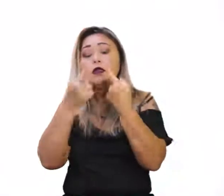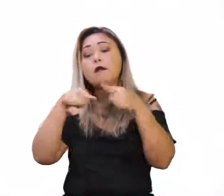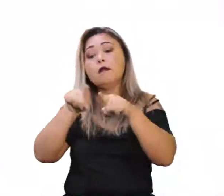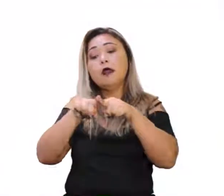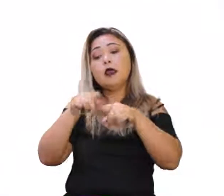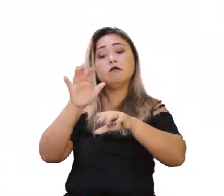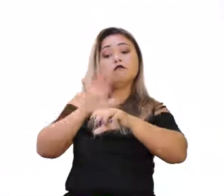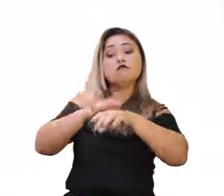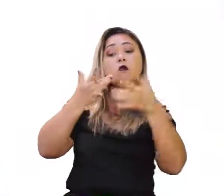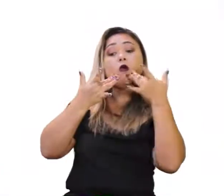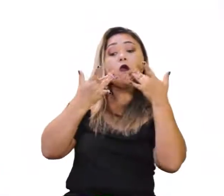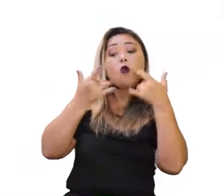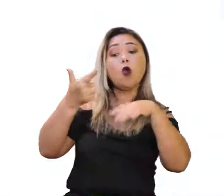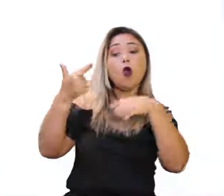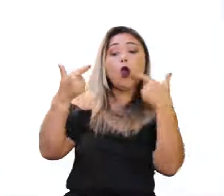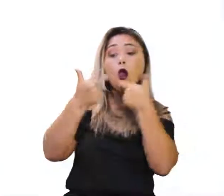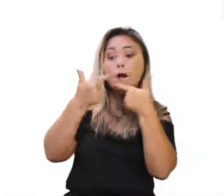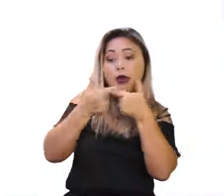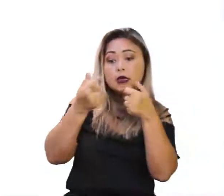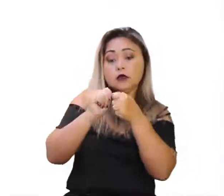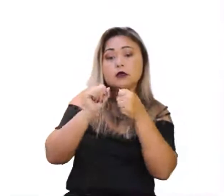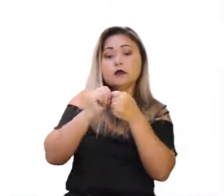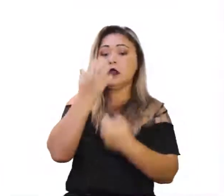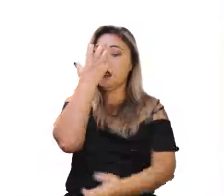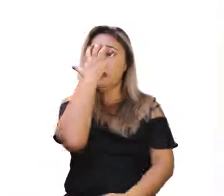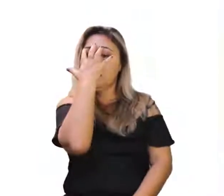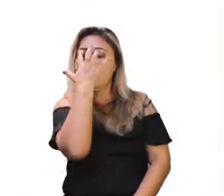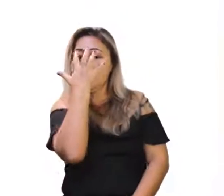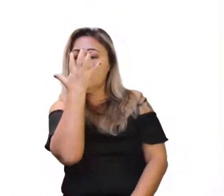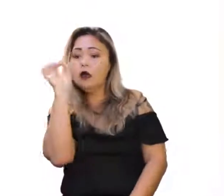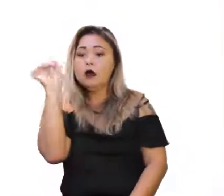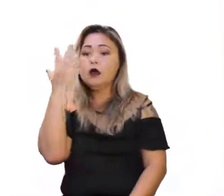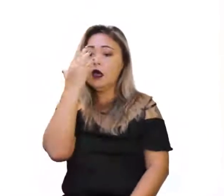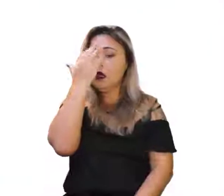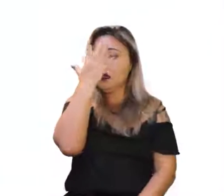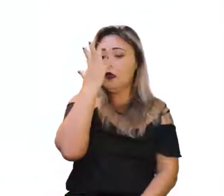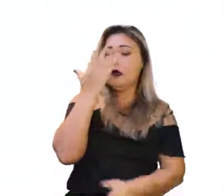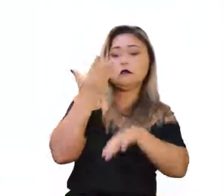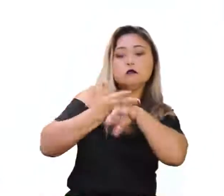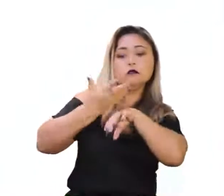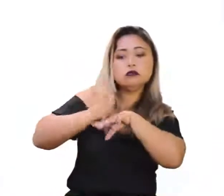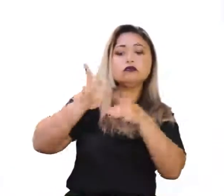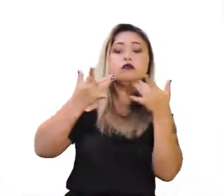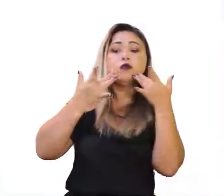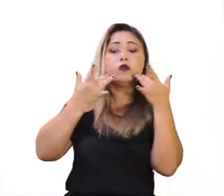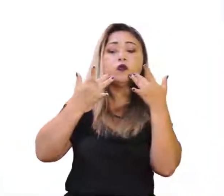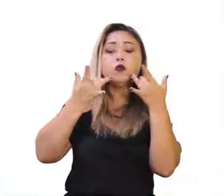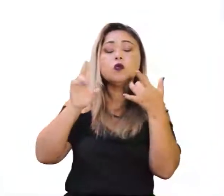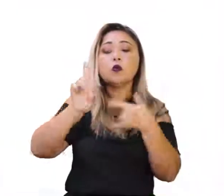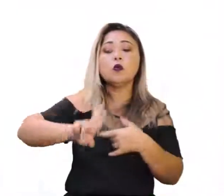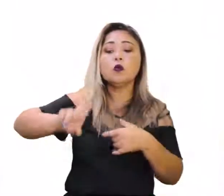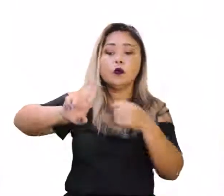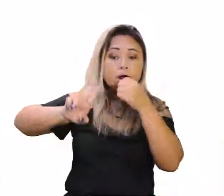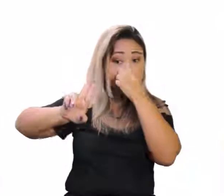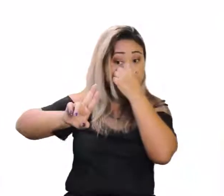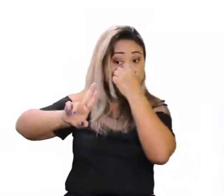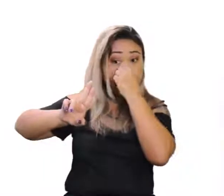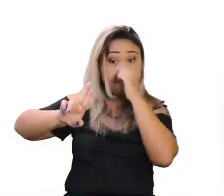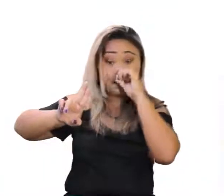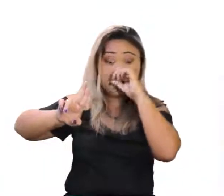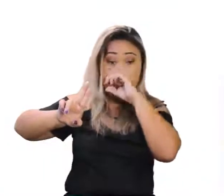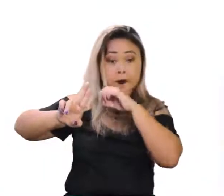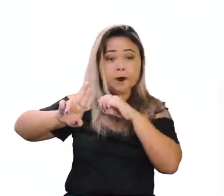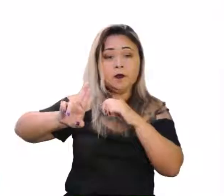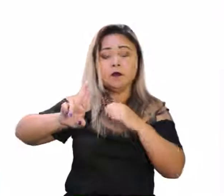comédia. Vemos aí máscaras que no início da prática teatral eram usadas, né?